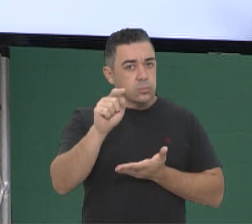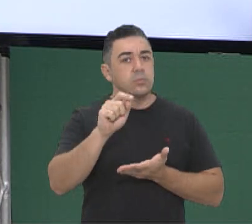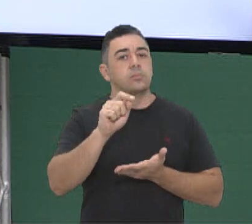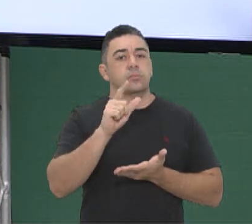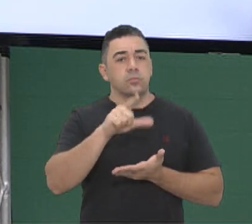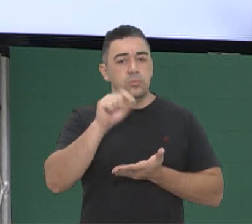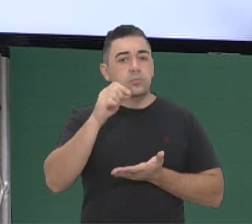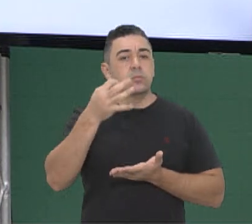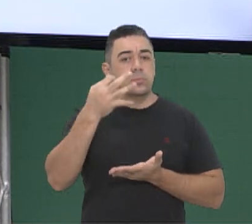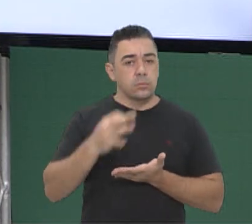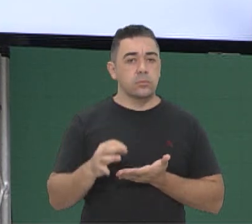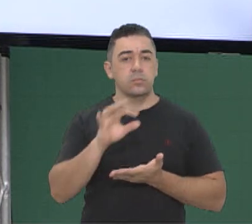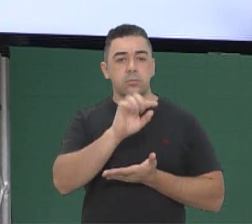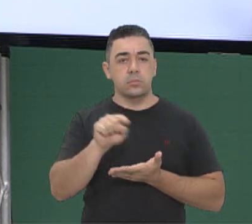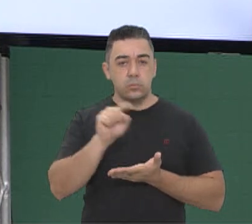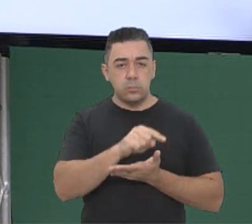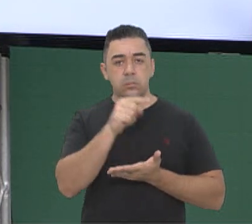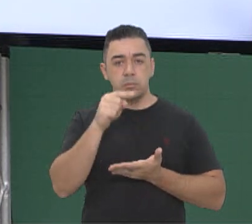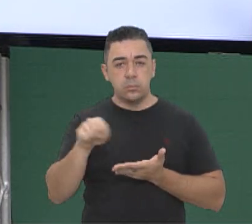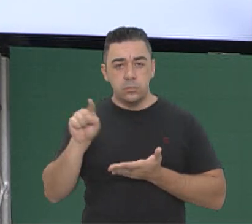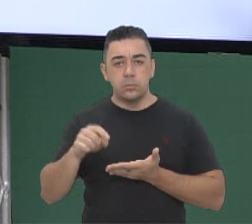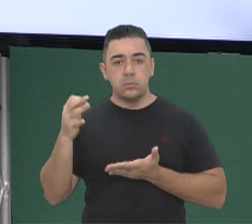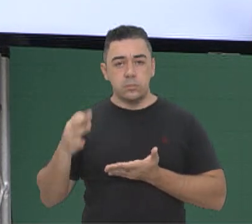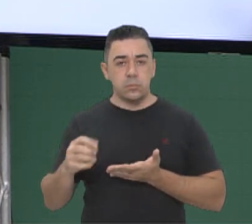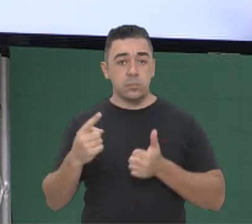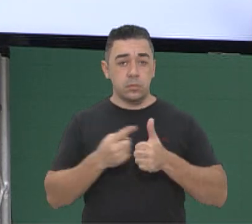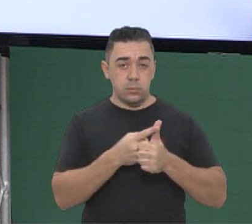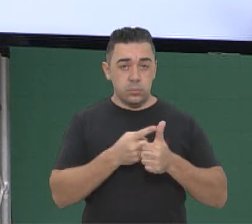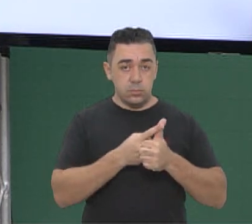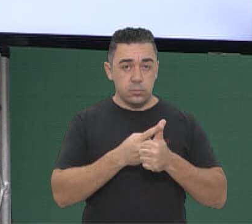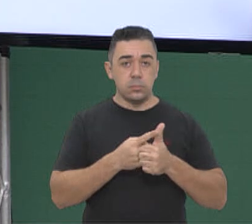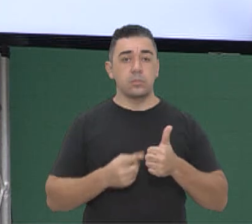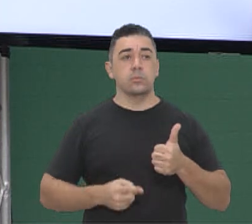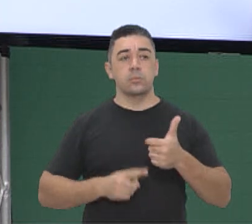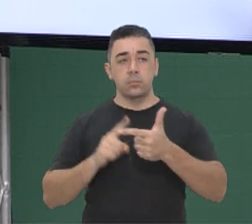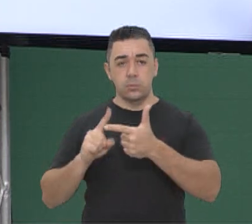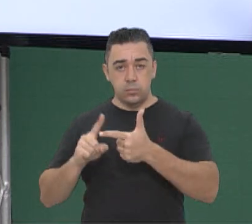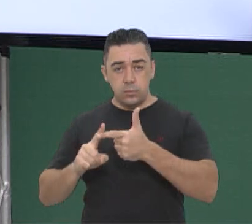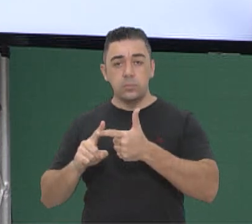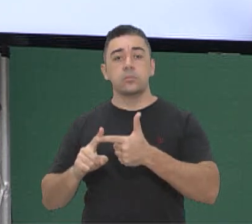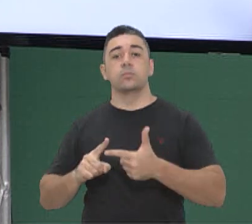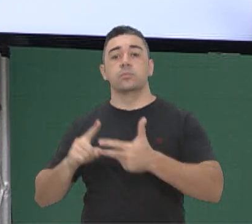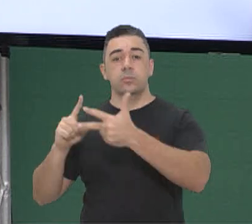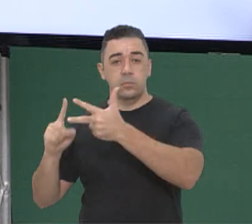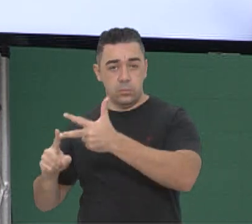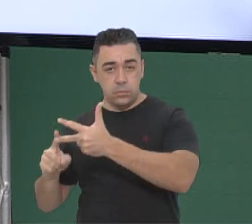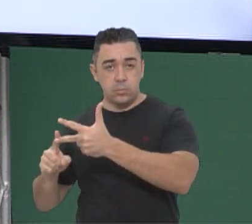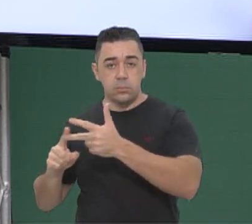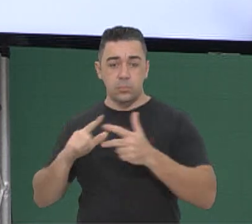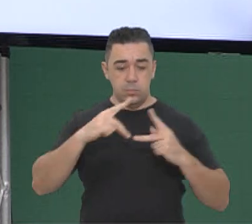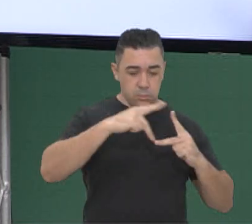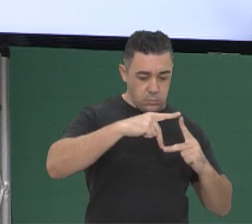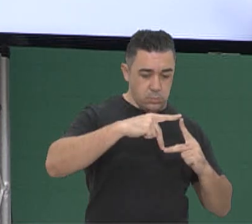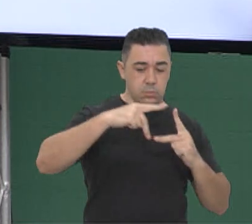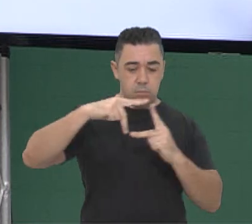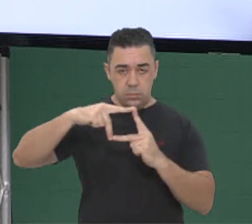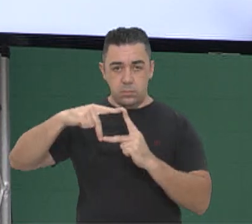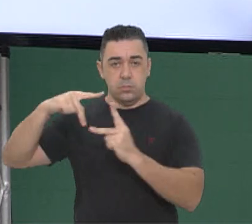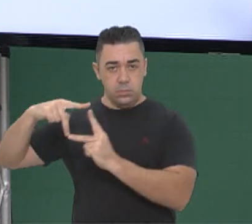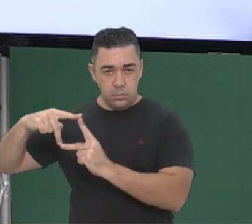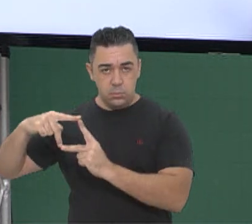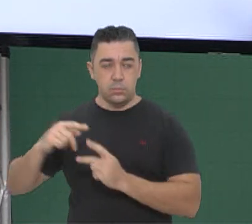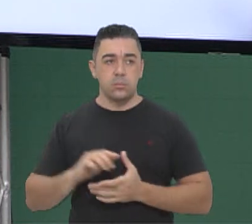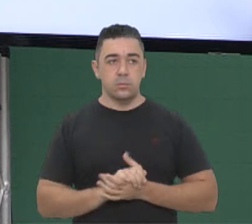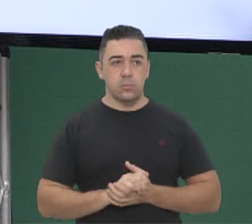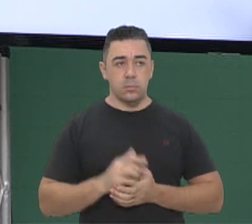marcar aí qual é a opção correta. Então, para a primeira vinheta, vinheta 1, vinheta 2, vinheta 3. Vinheta 1,